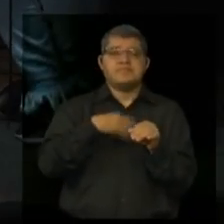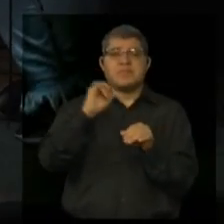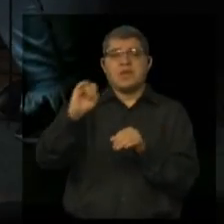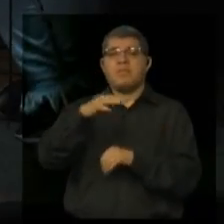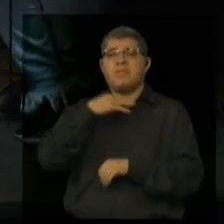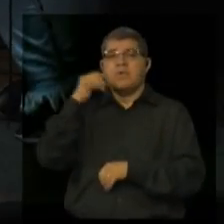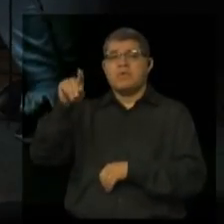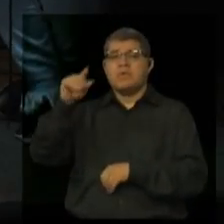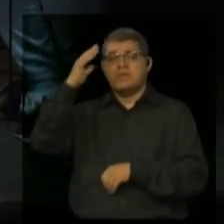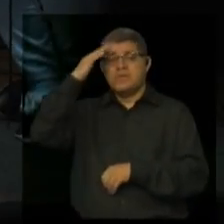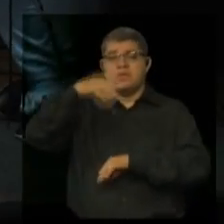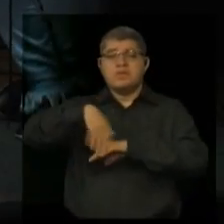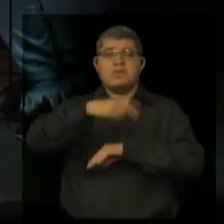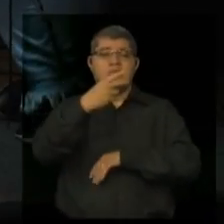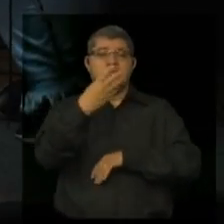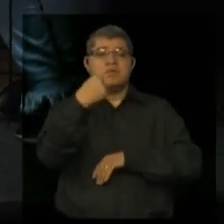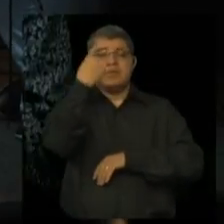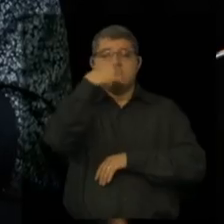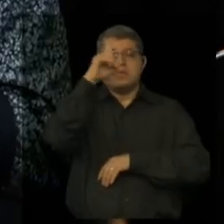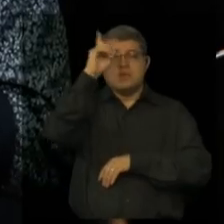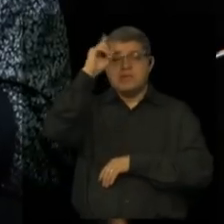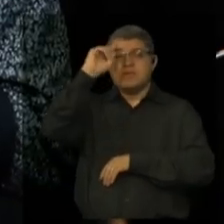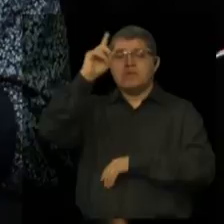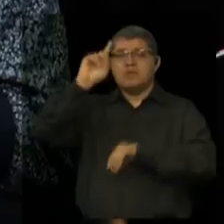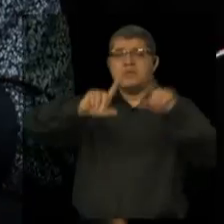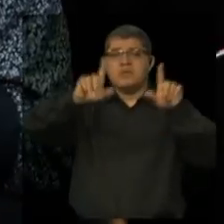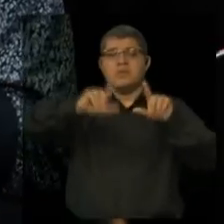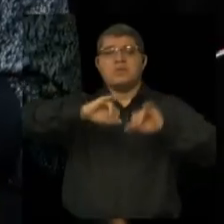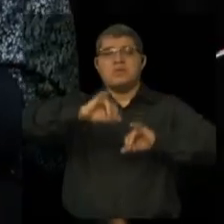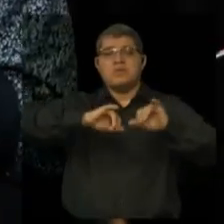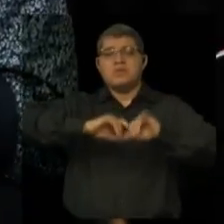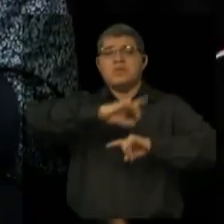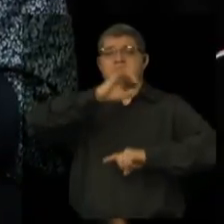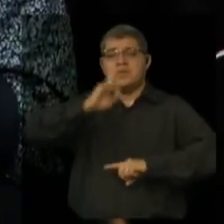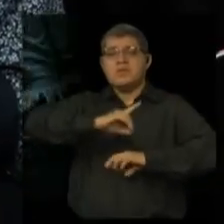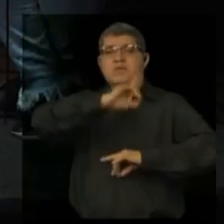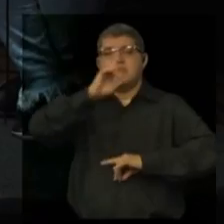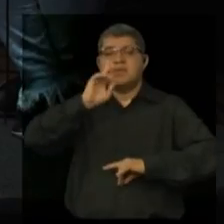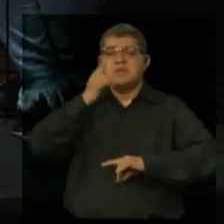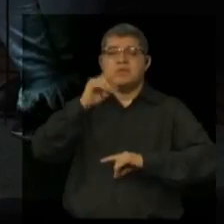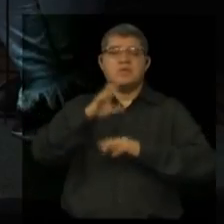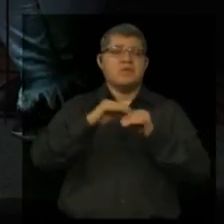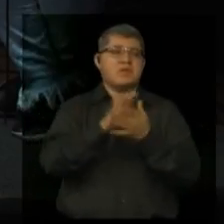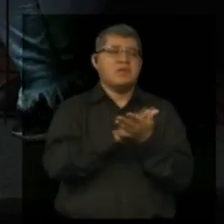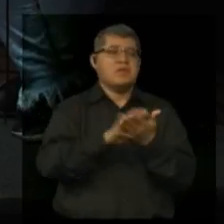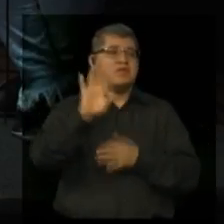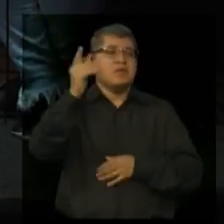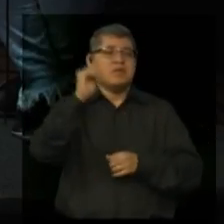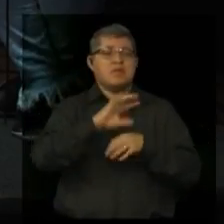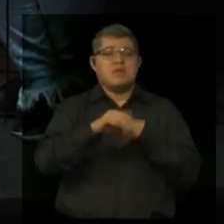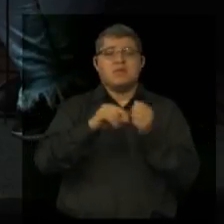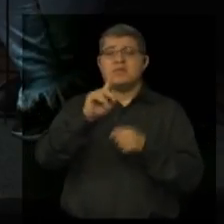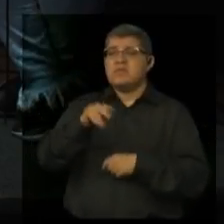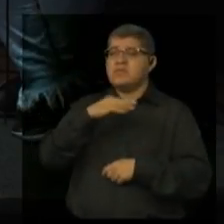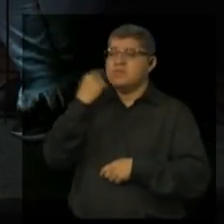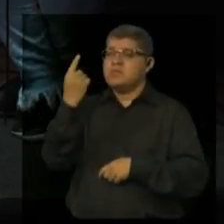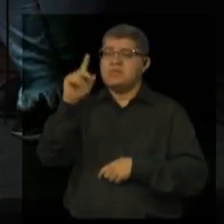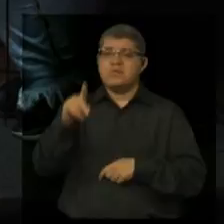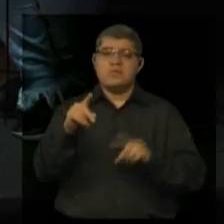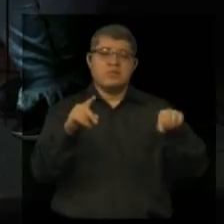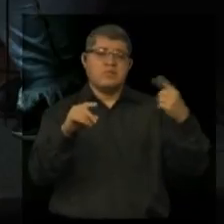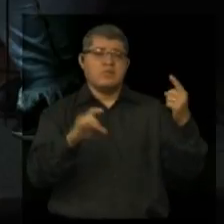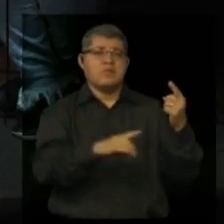rua, que passa 24 horas por dia na TV, o dia inteiro. Né? Como se não tivesse acontecendo mais e nada. E, às vezes, né, quando não morre outra